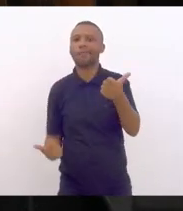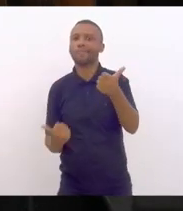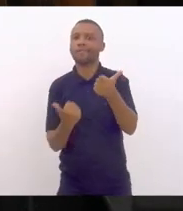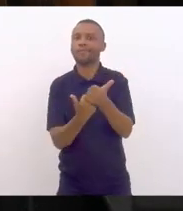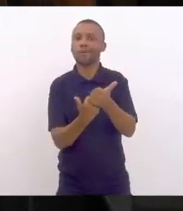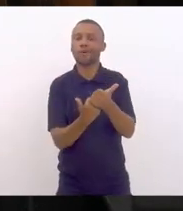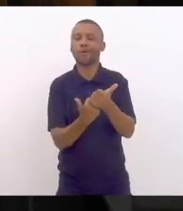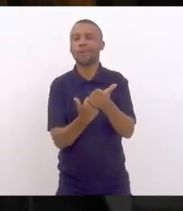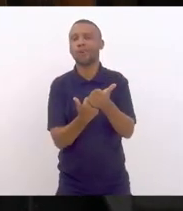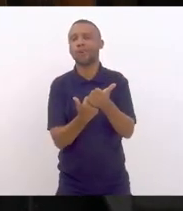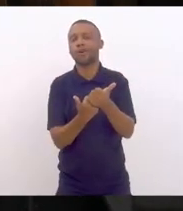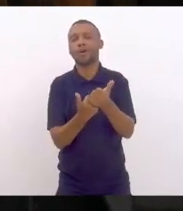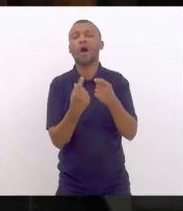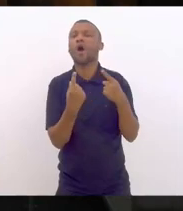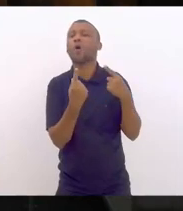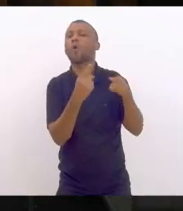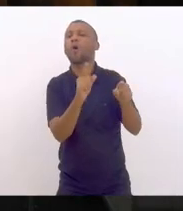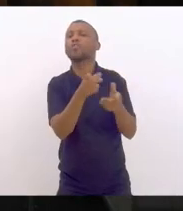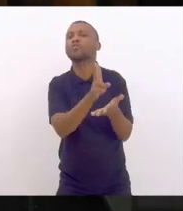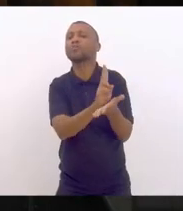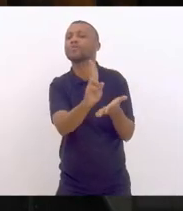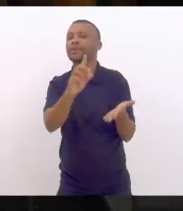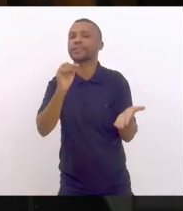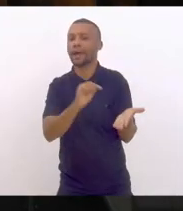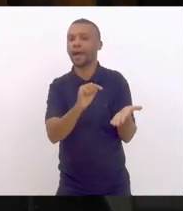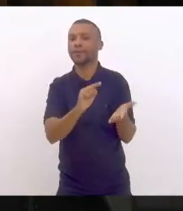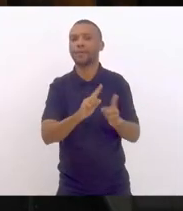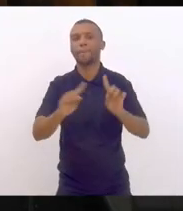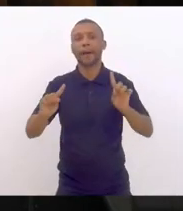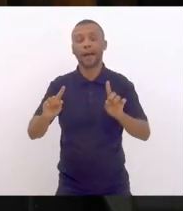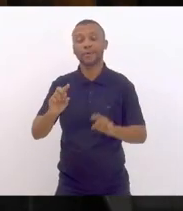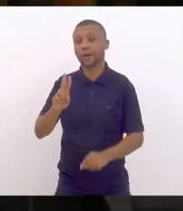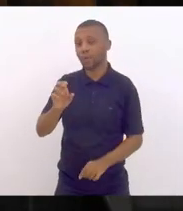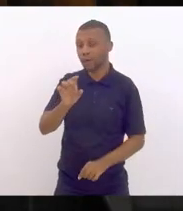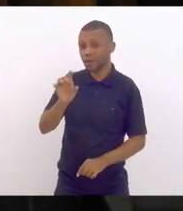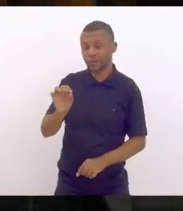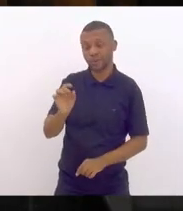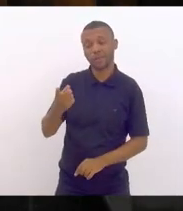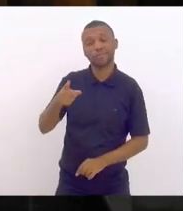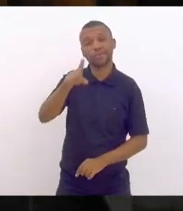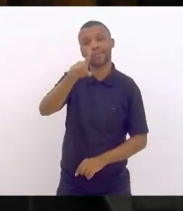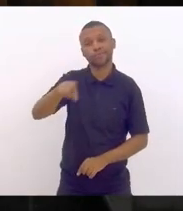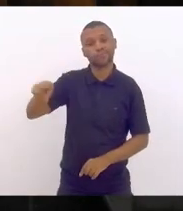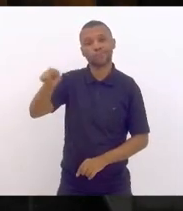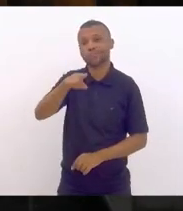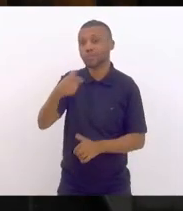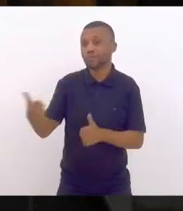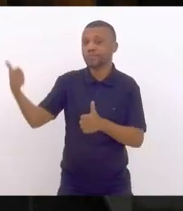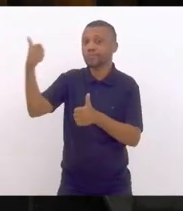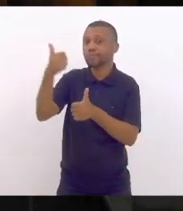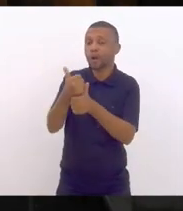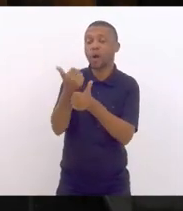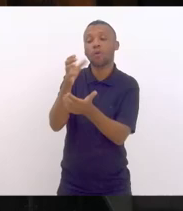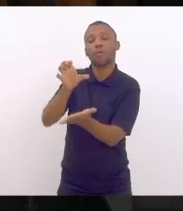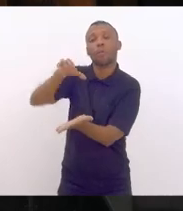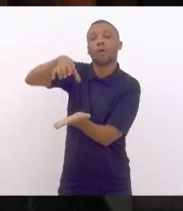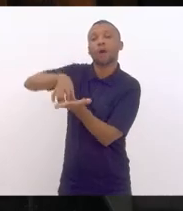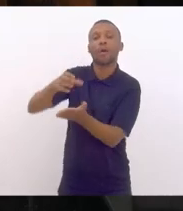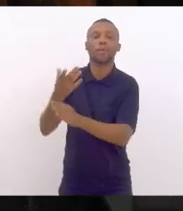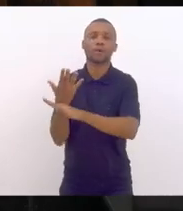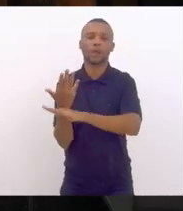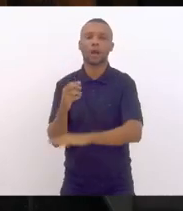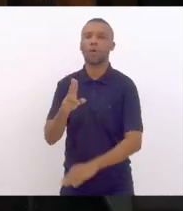universidade mas mesmo assim é o Enzo Foi extinta e virou um campus da UERJ